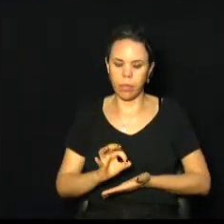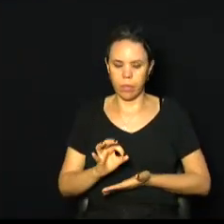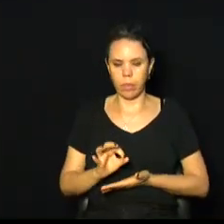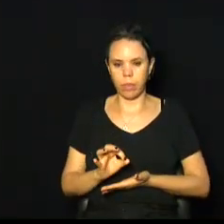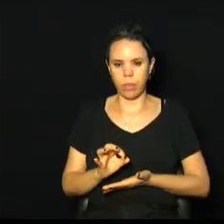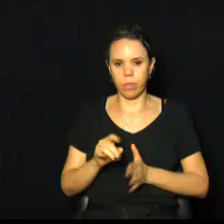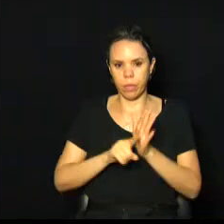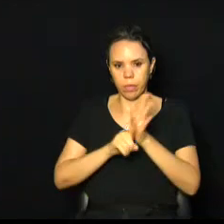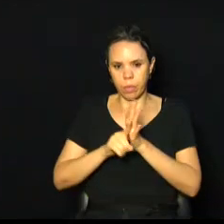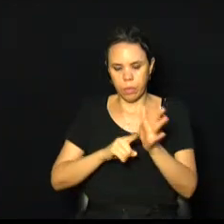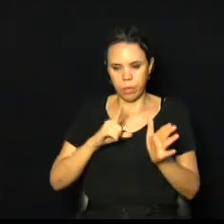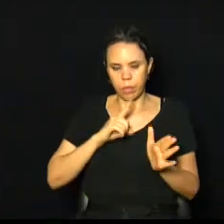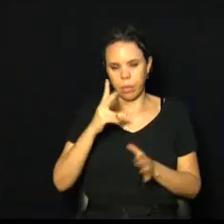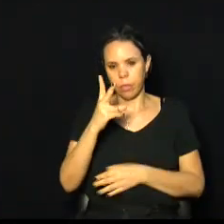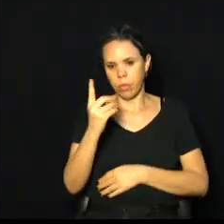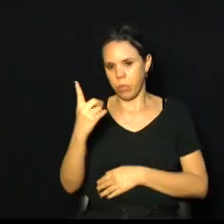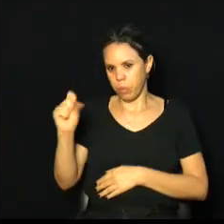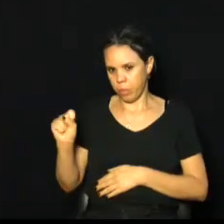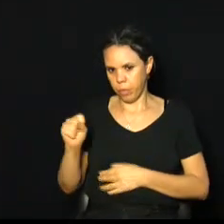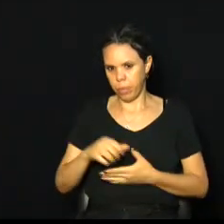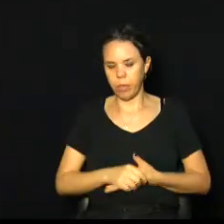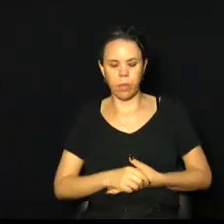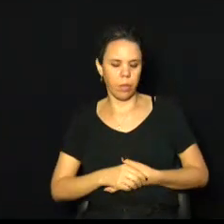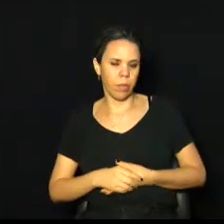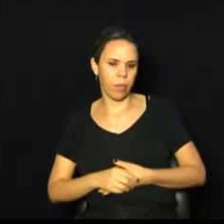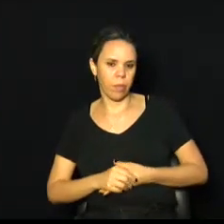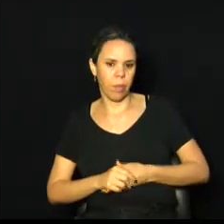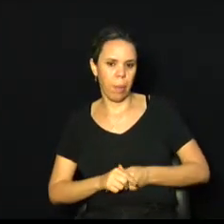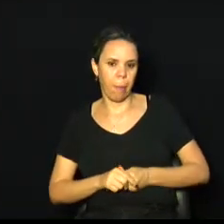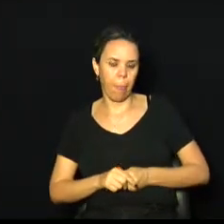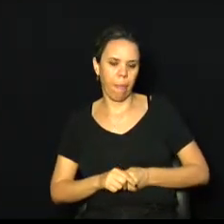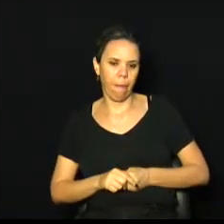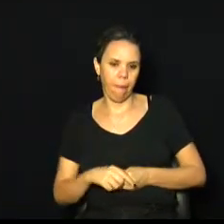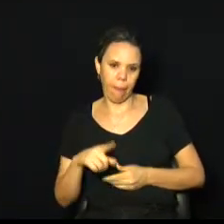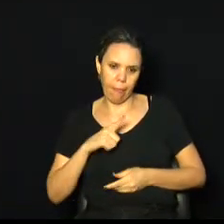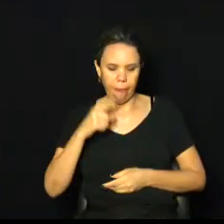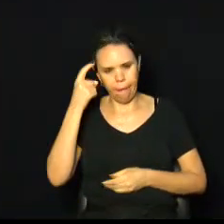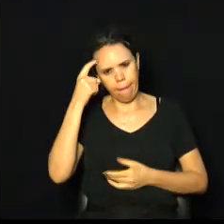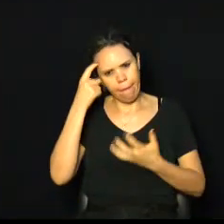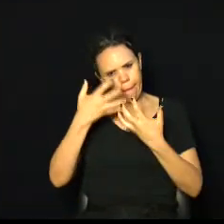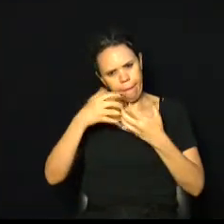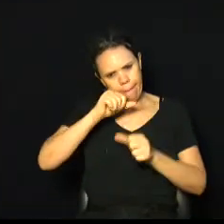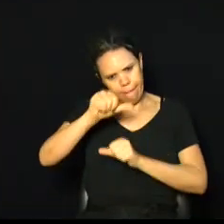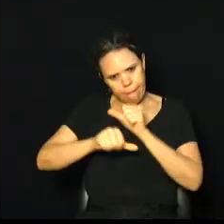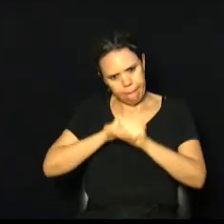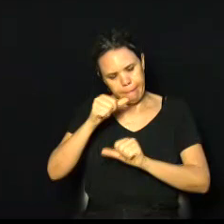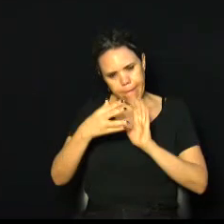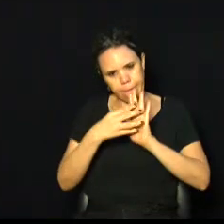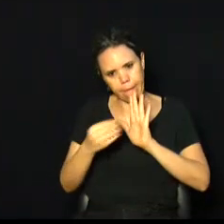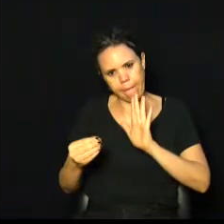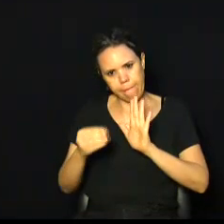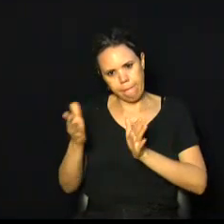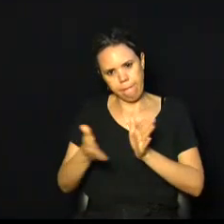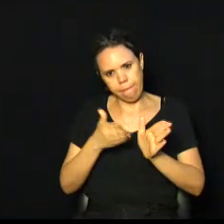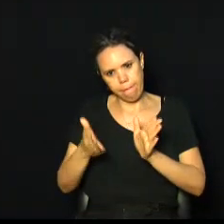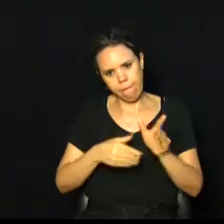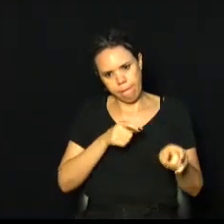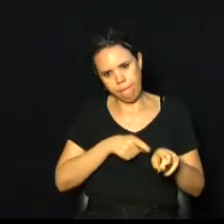índices que nós tínhamos em 2018. Nós temos que pensar numa mudança do modelo produtivo